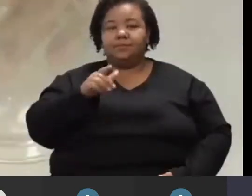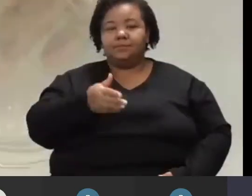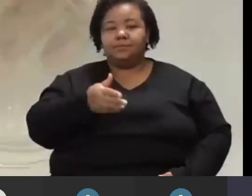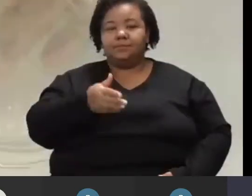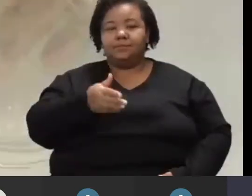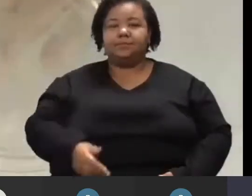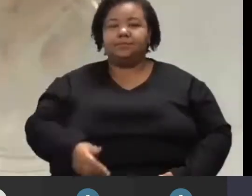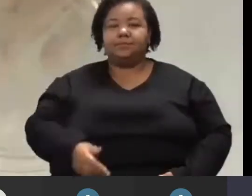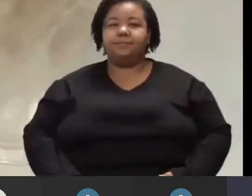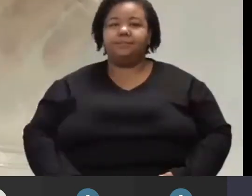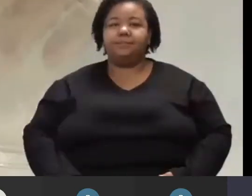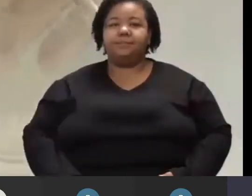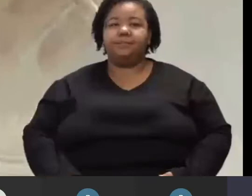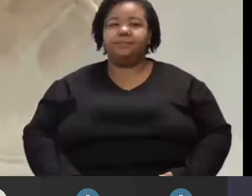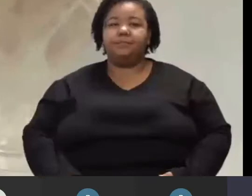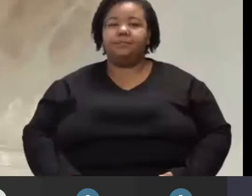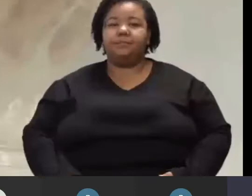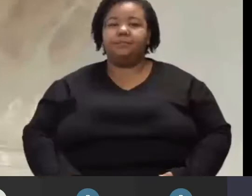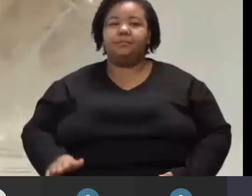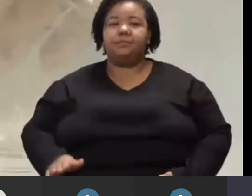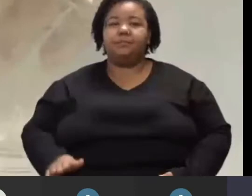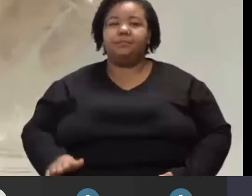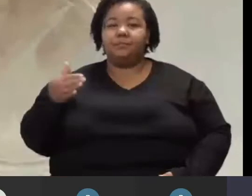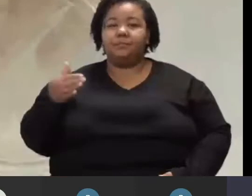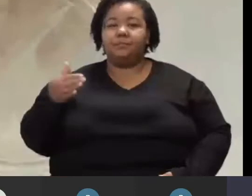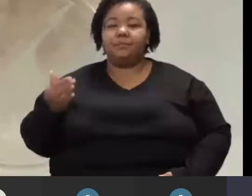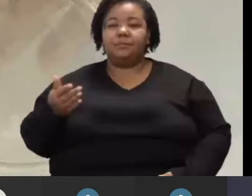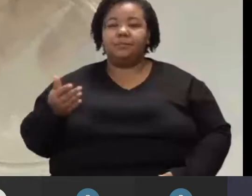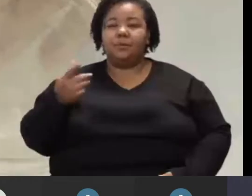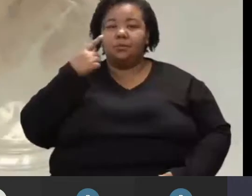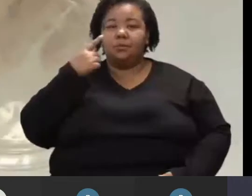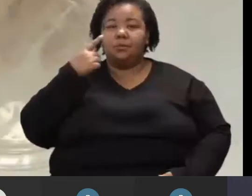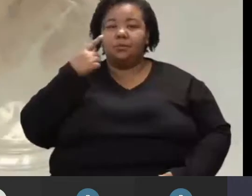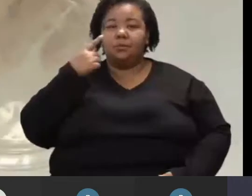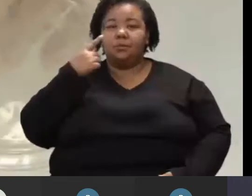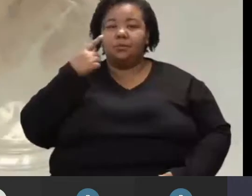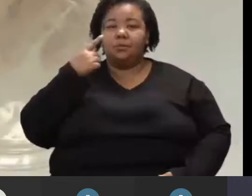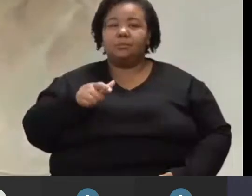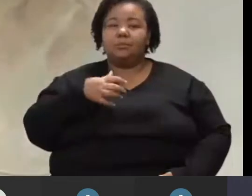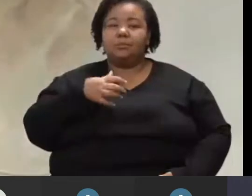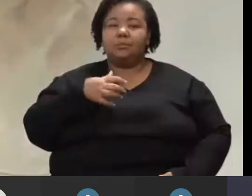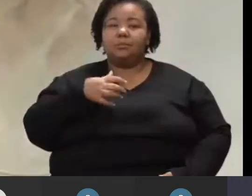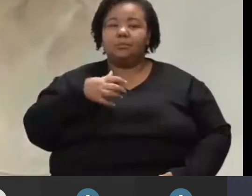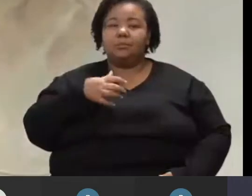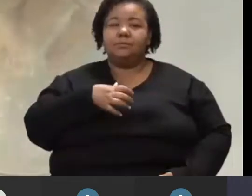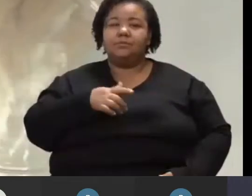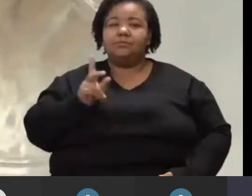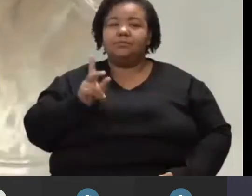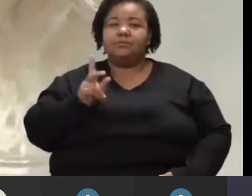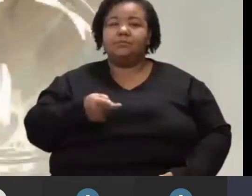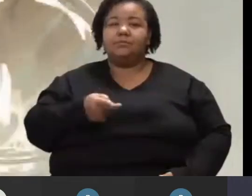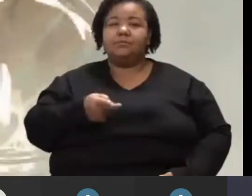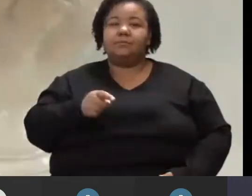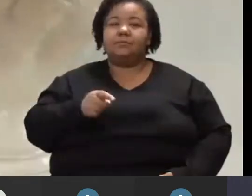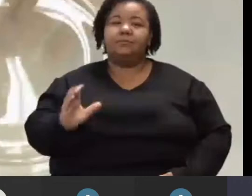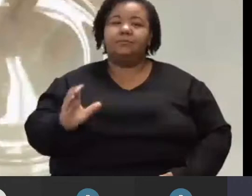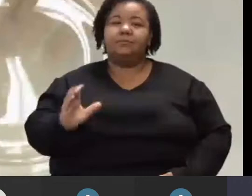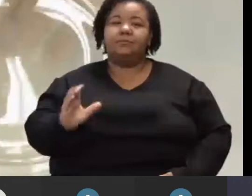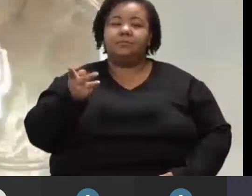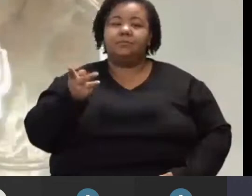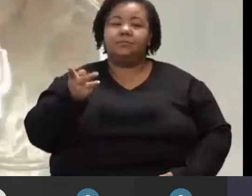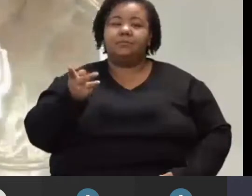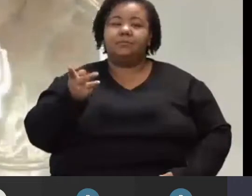de cultura nessa placa. Quando você verte um meio de forma inadequada, o que acontece?